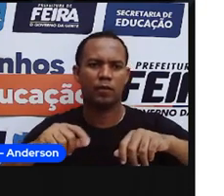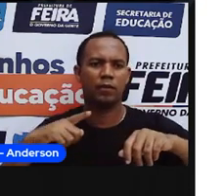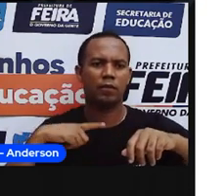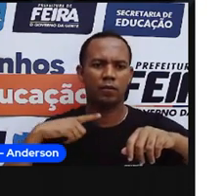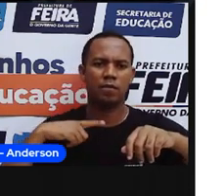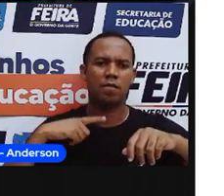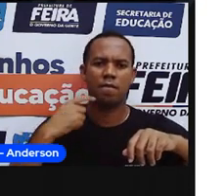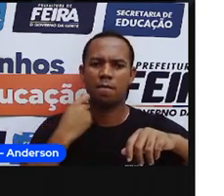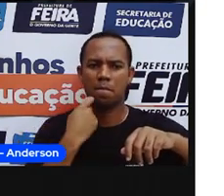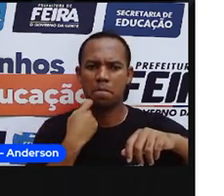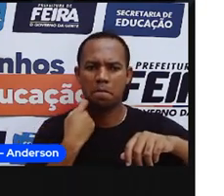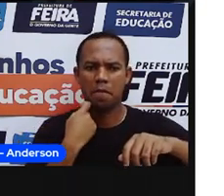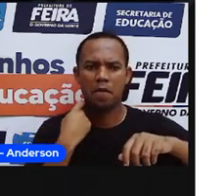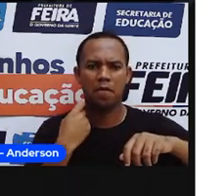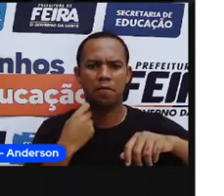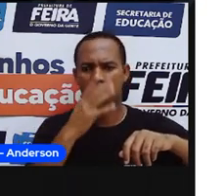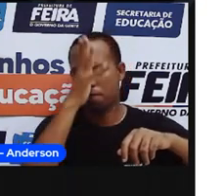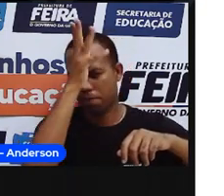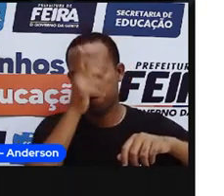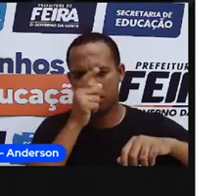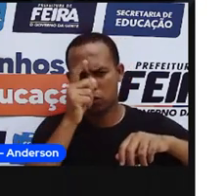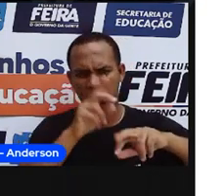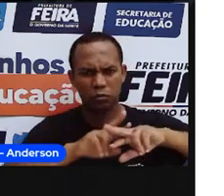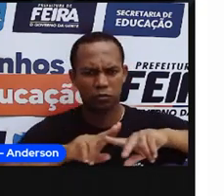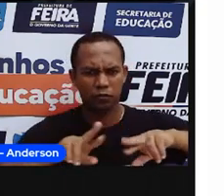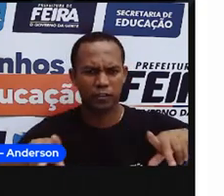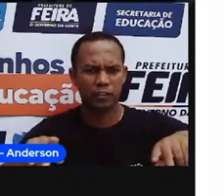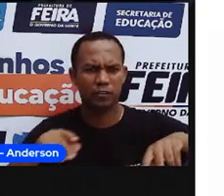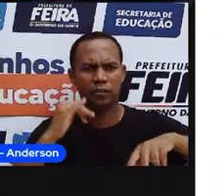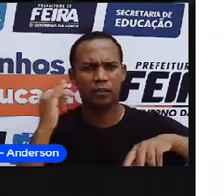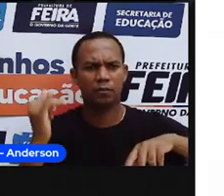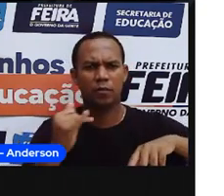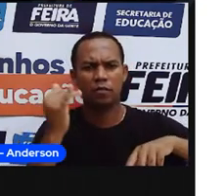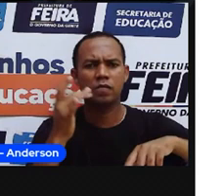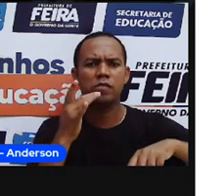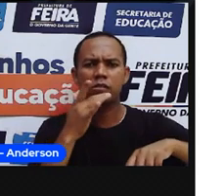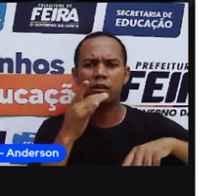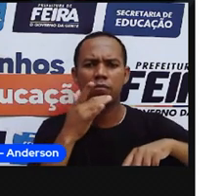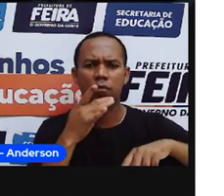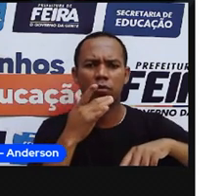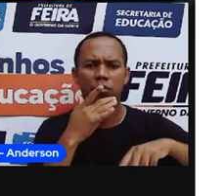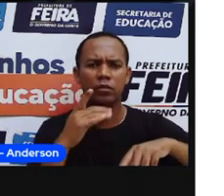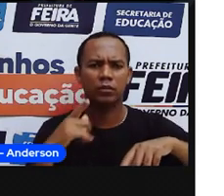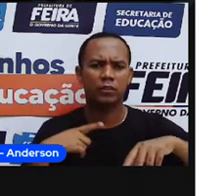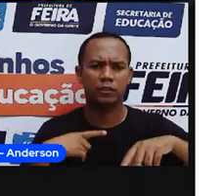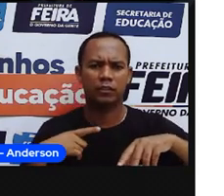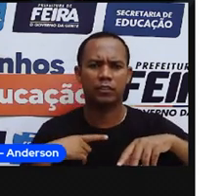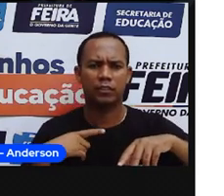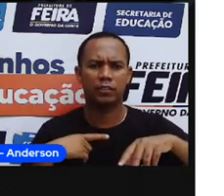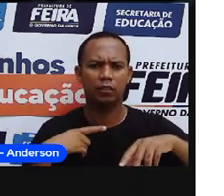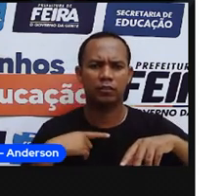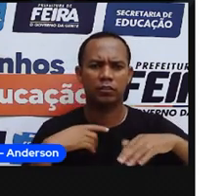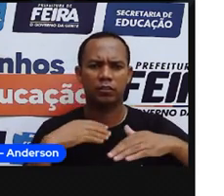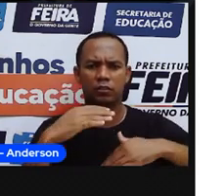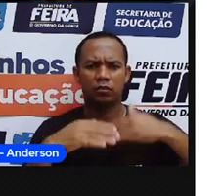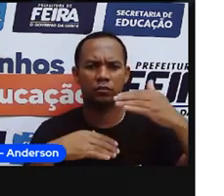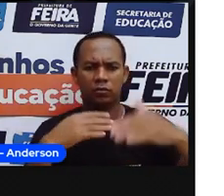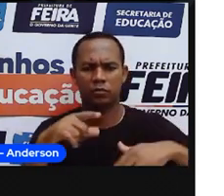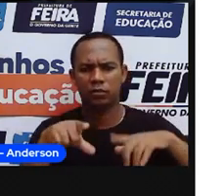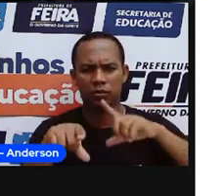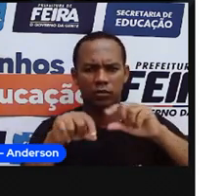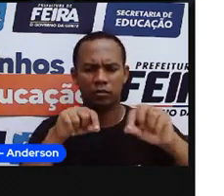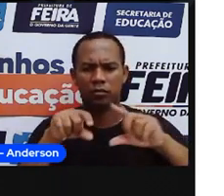outras coisas, né? Contudo, mais importante do que o paladar, são as tradições que ultrapassam o quê? A escolha